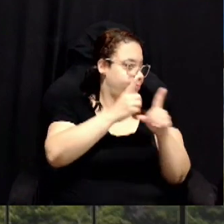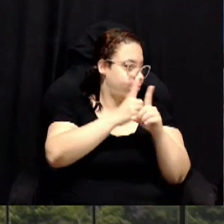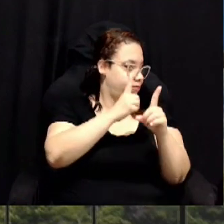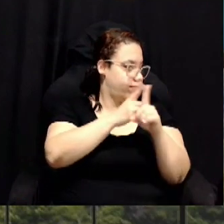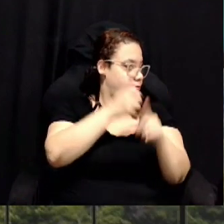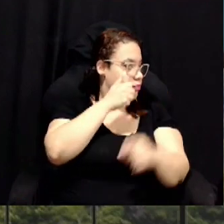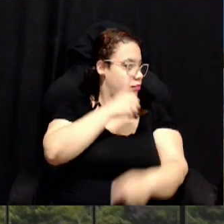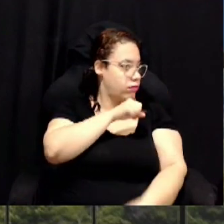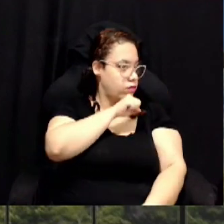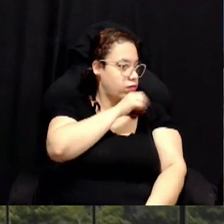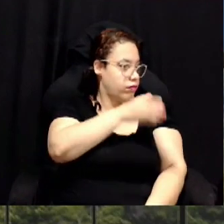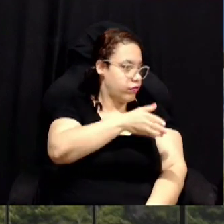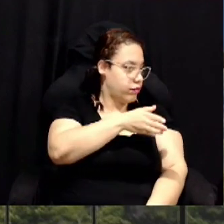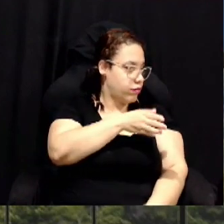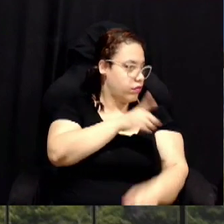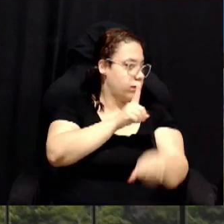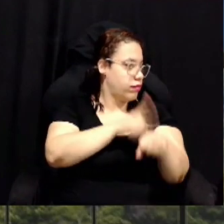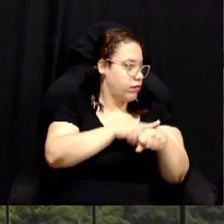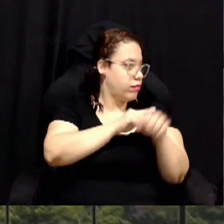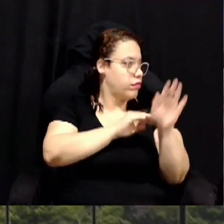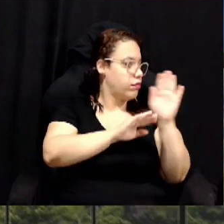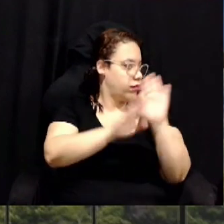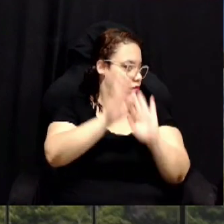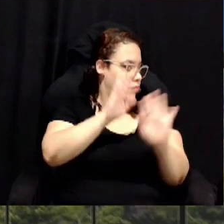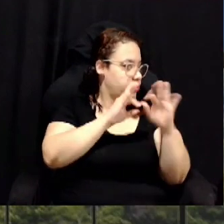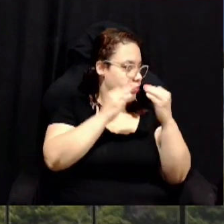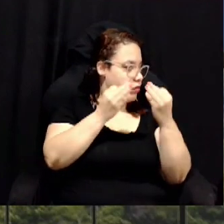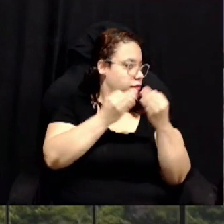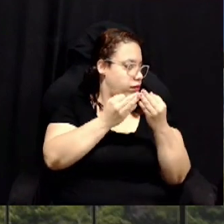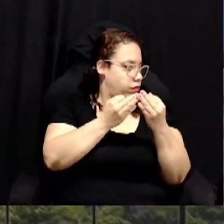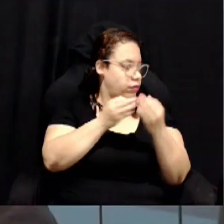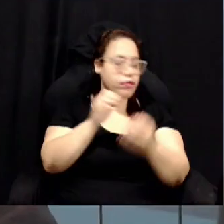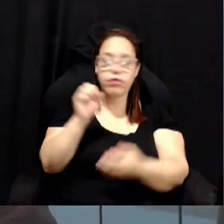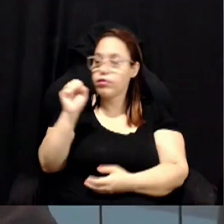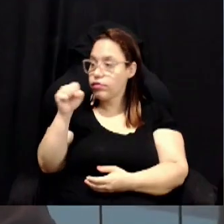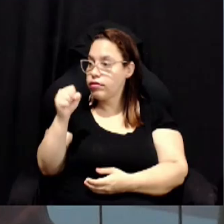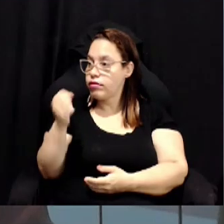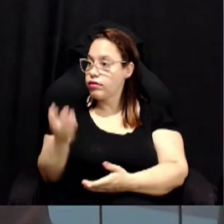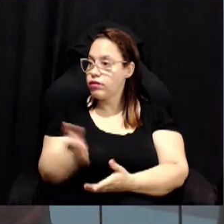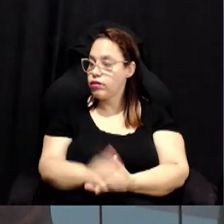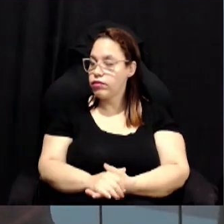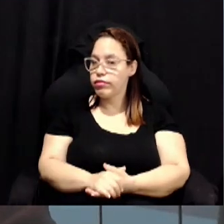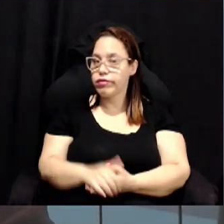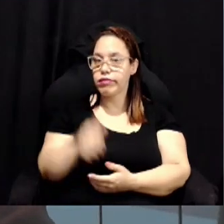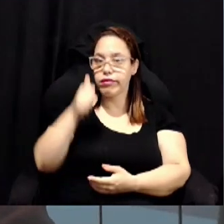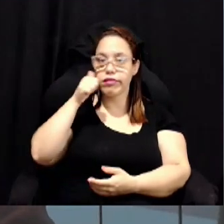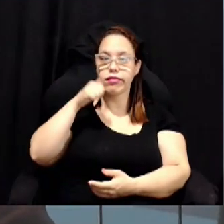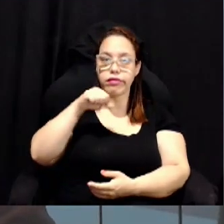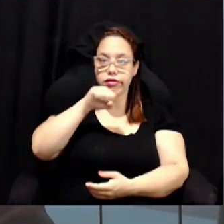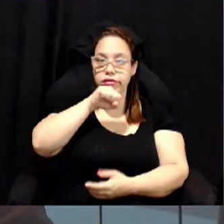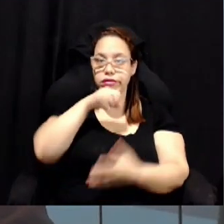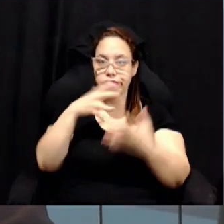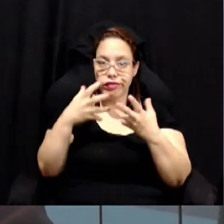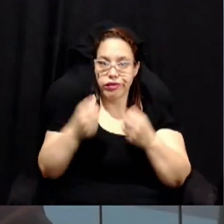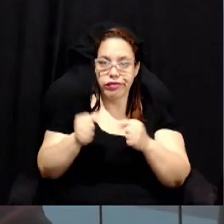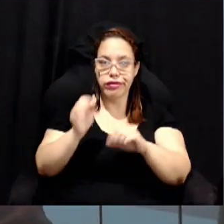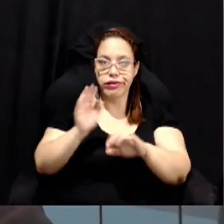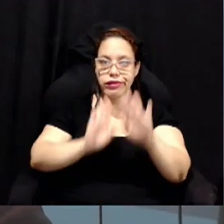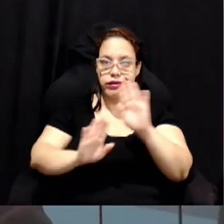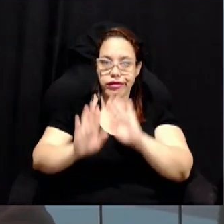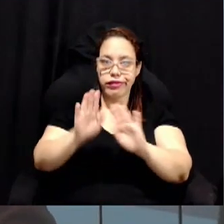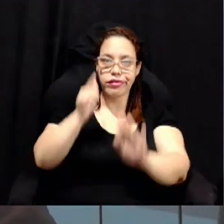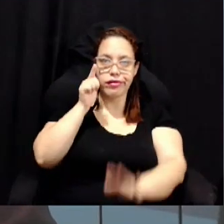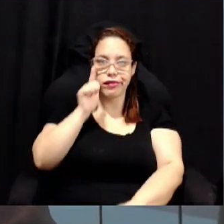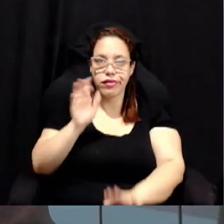tem mais tempo de cuidar da família do filho. Sim, a mãe, quando ela recebe o cuidado, ela consegue cuidar